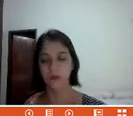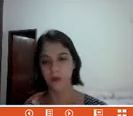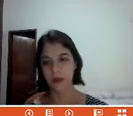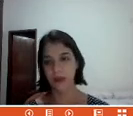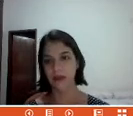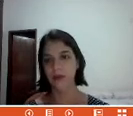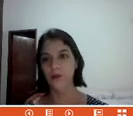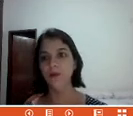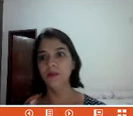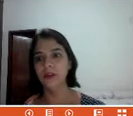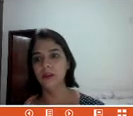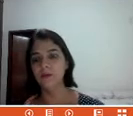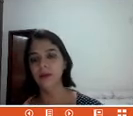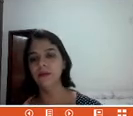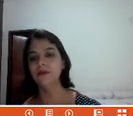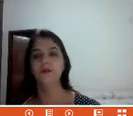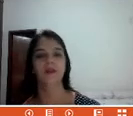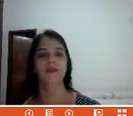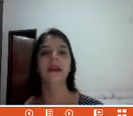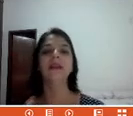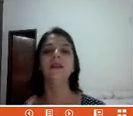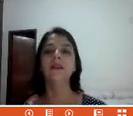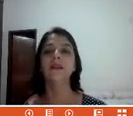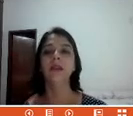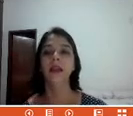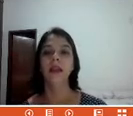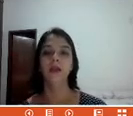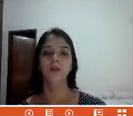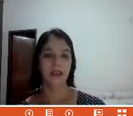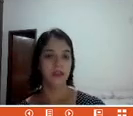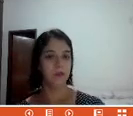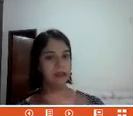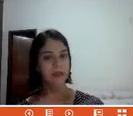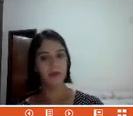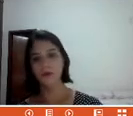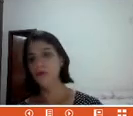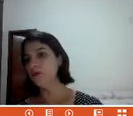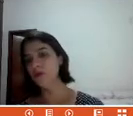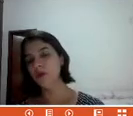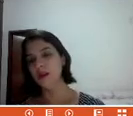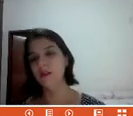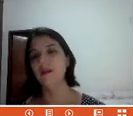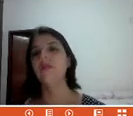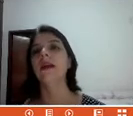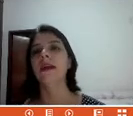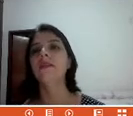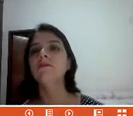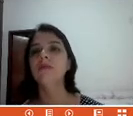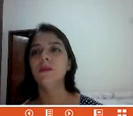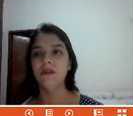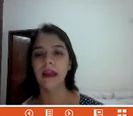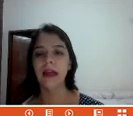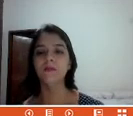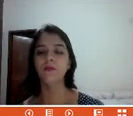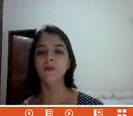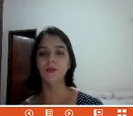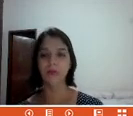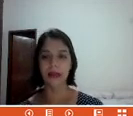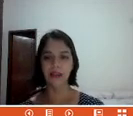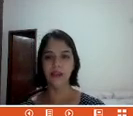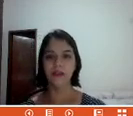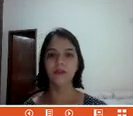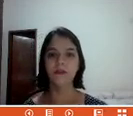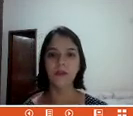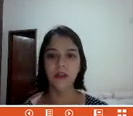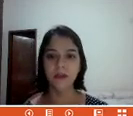expressão depois ela houve também algumas modificações, porque essa expressão surdo-mudo ela não é correta, também falaremos um pouco